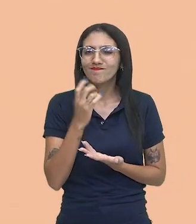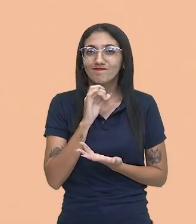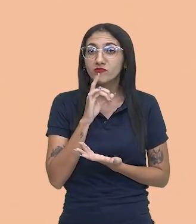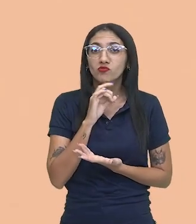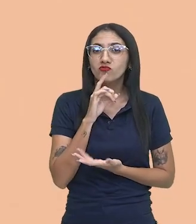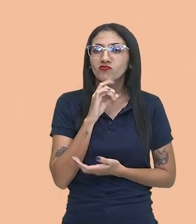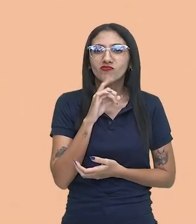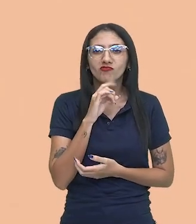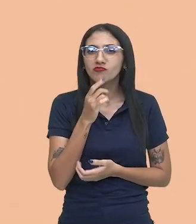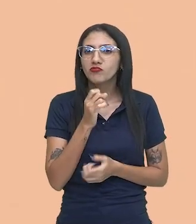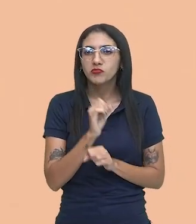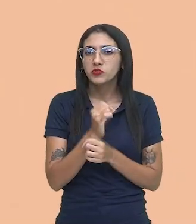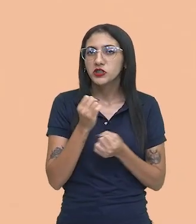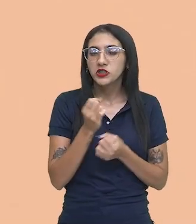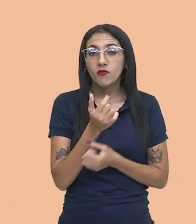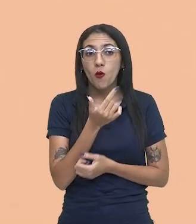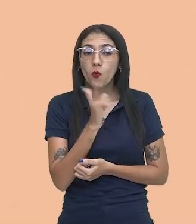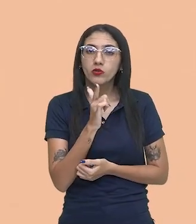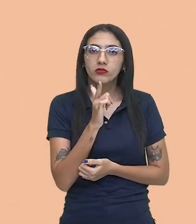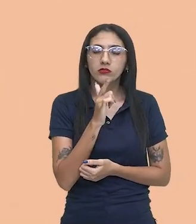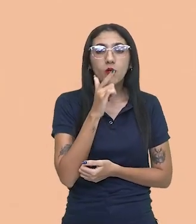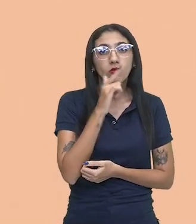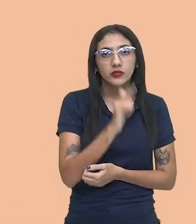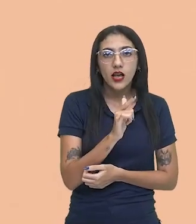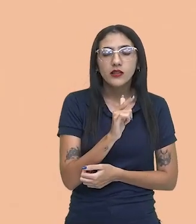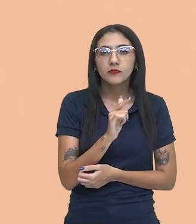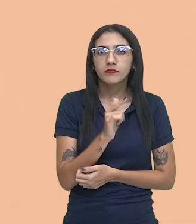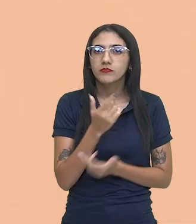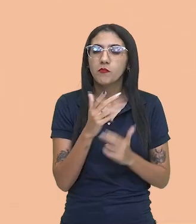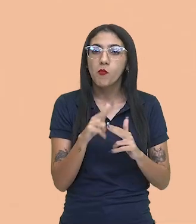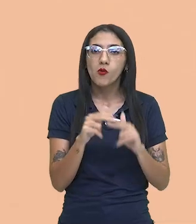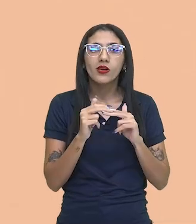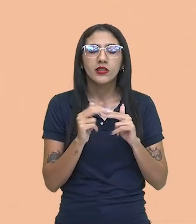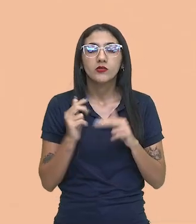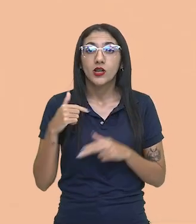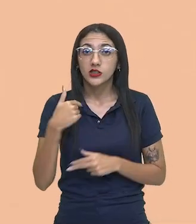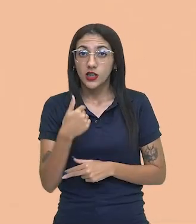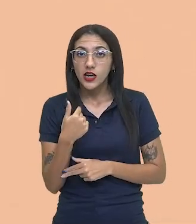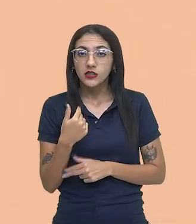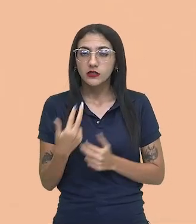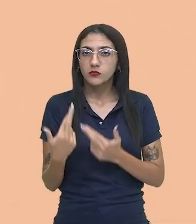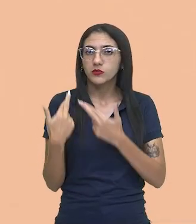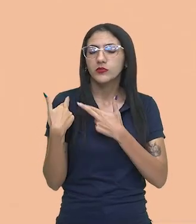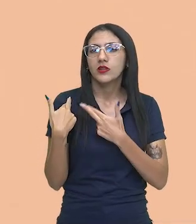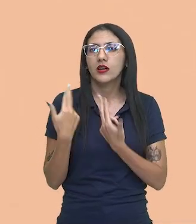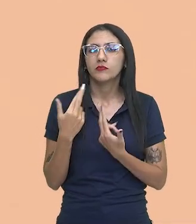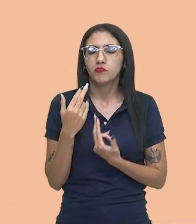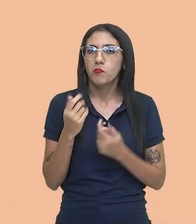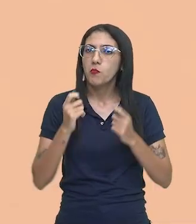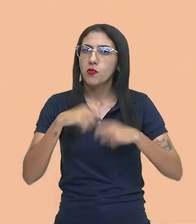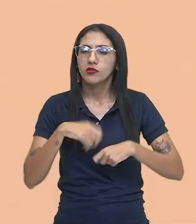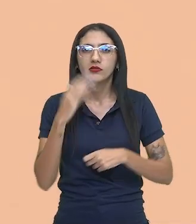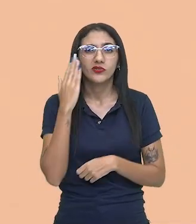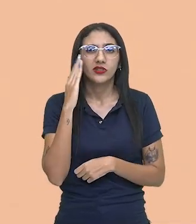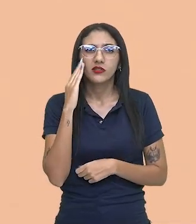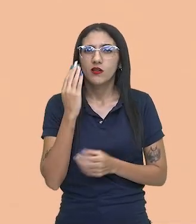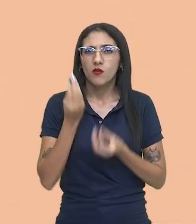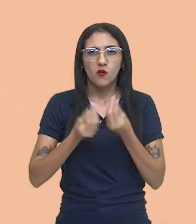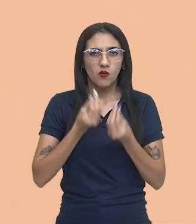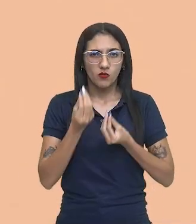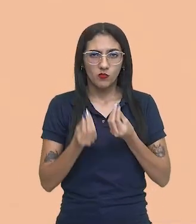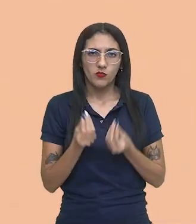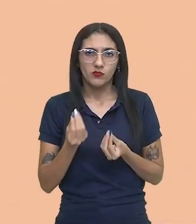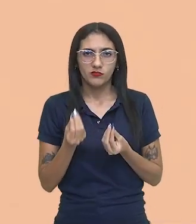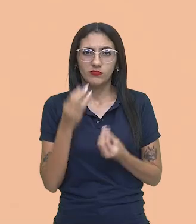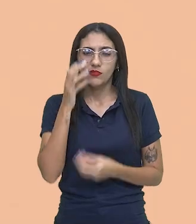algumas pessoas têm essa possibilidade, e cabe a gente aqui nas nossas aulas de geografia entender como está acontecendo,